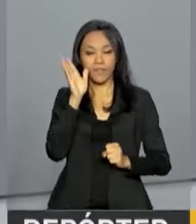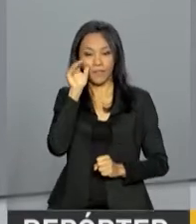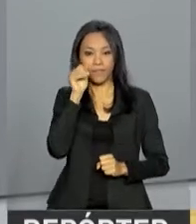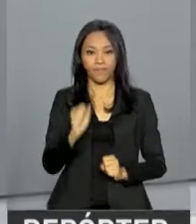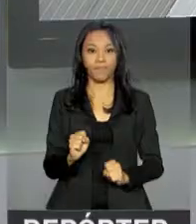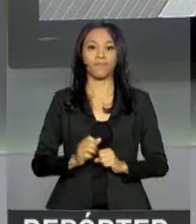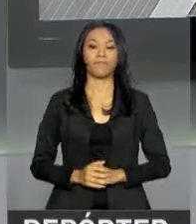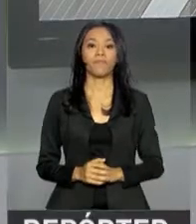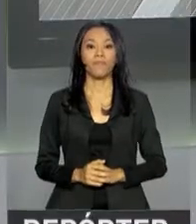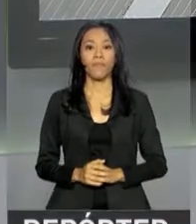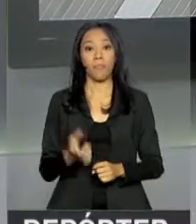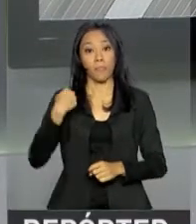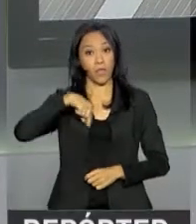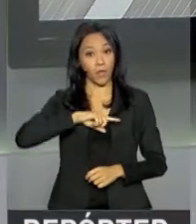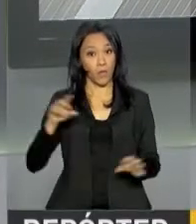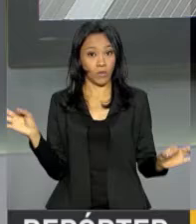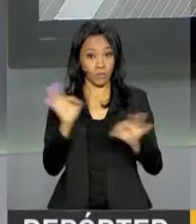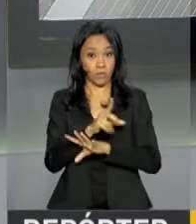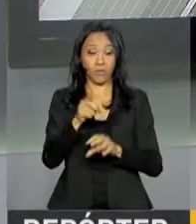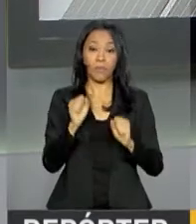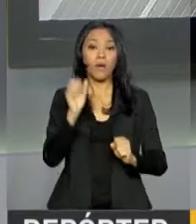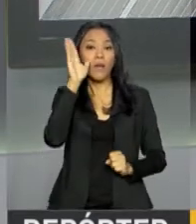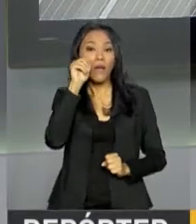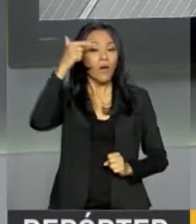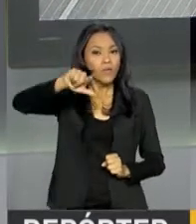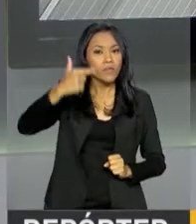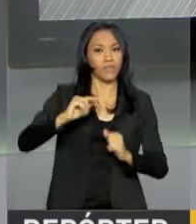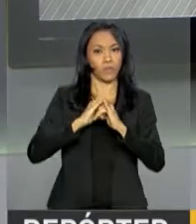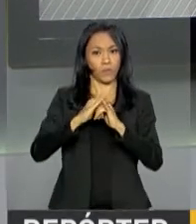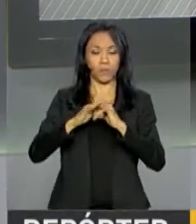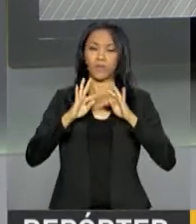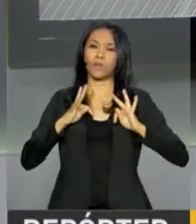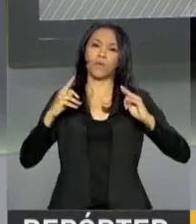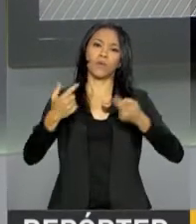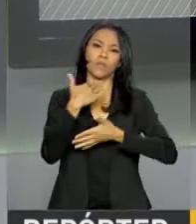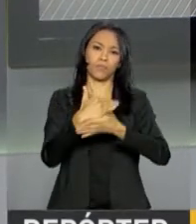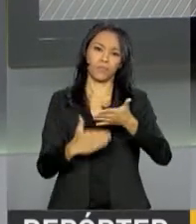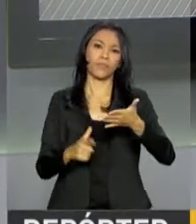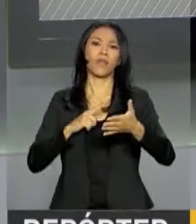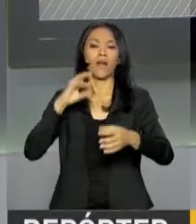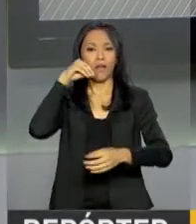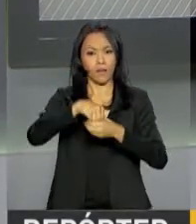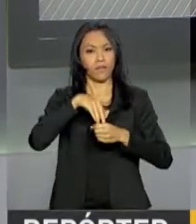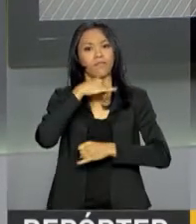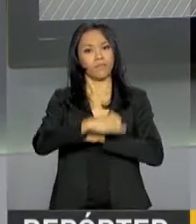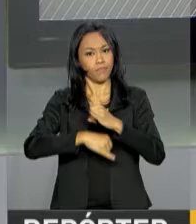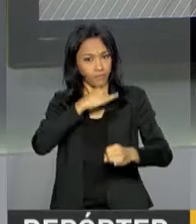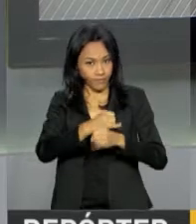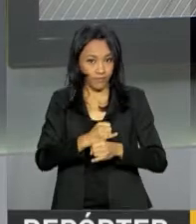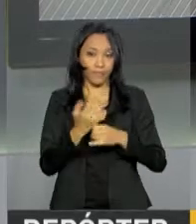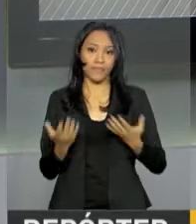internet nós ficamos por aqui você pode rever as reportagens no youtube e toda a nossa programação também está na página da